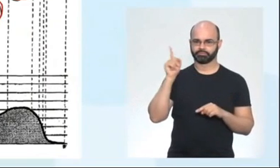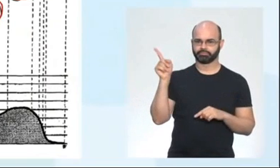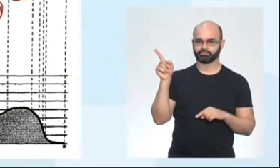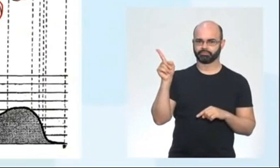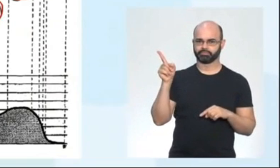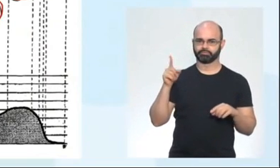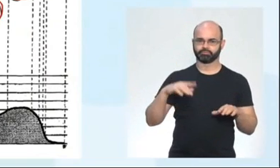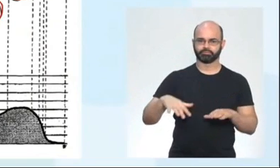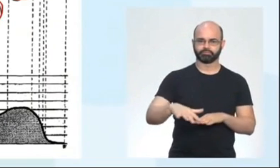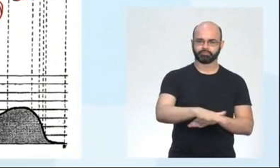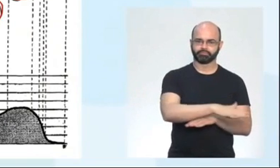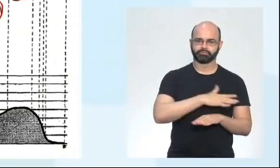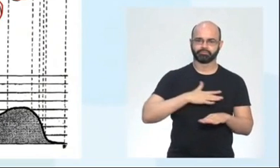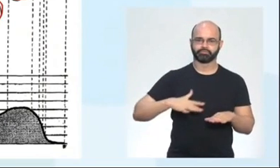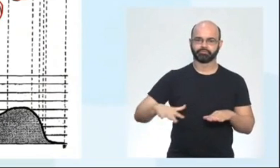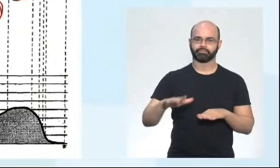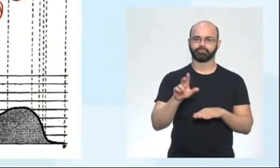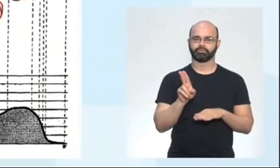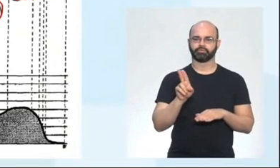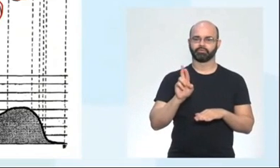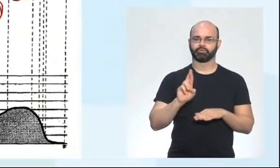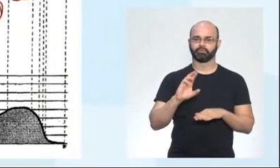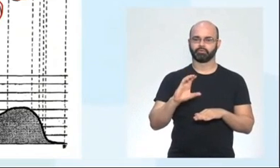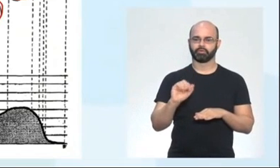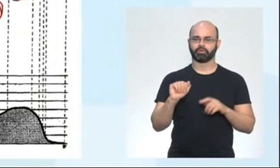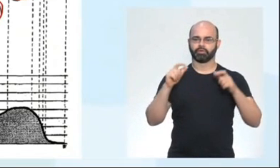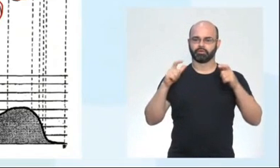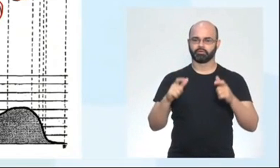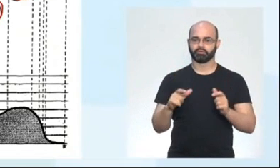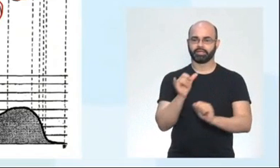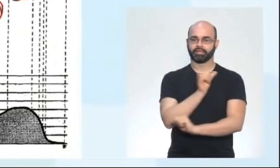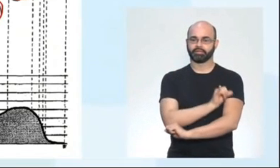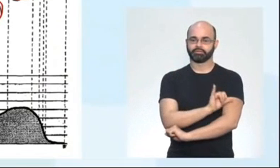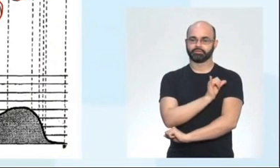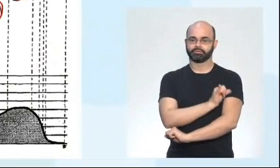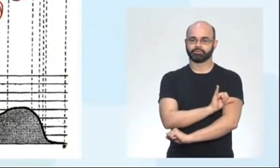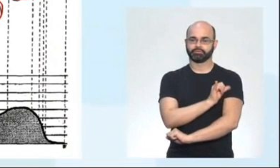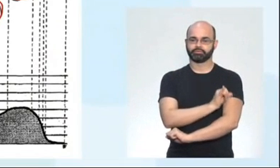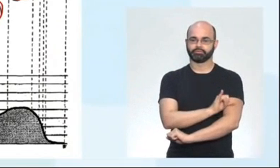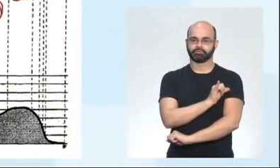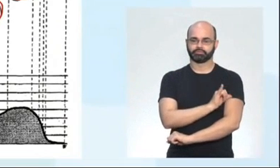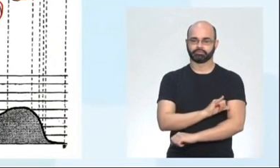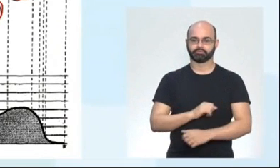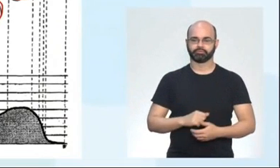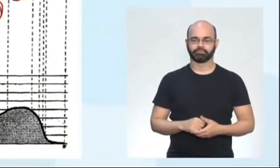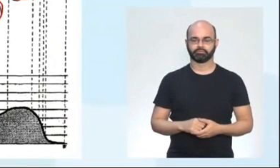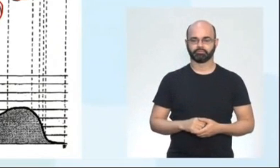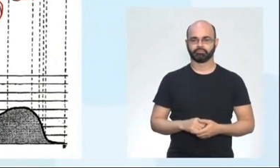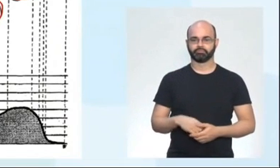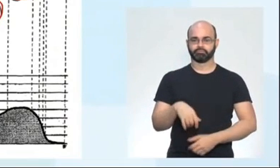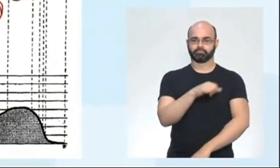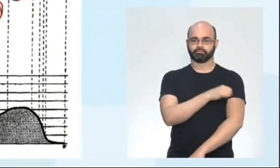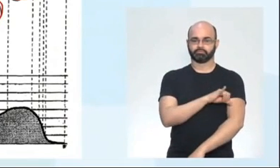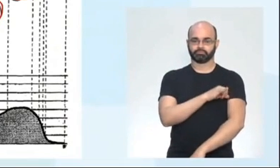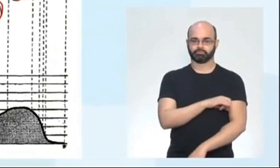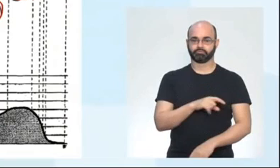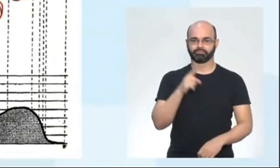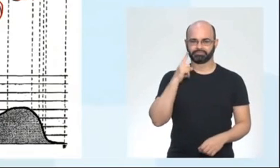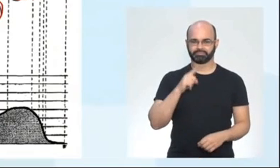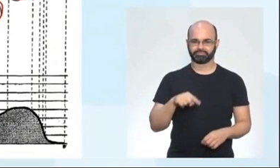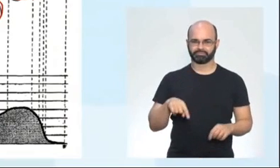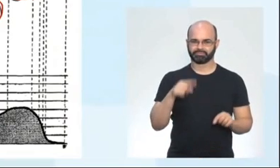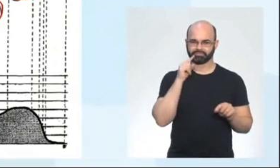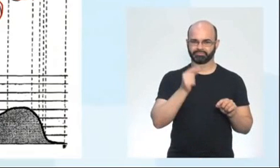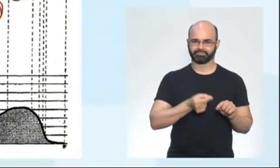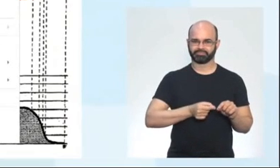dessa região aí de morros, no Rio de Janeiro, tá certo? Então, nós estamos vendo aí o Morro da Urca. Essa parte aqui é a base do morro, é como se a gente